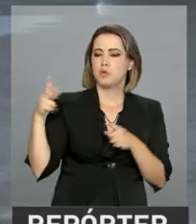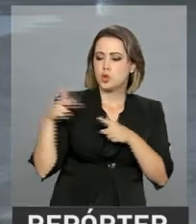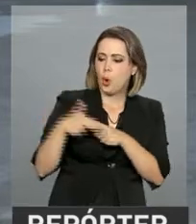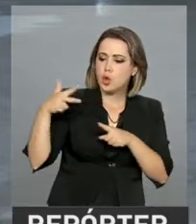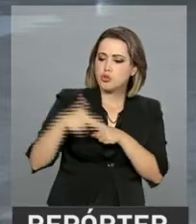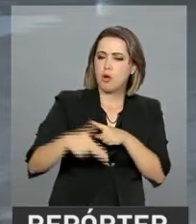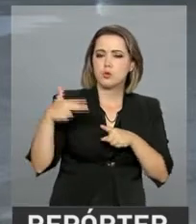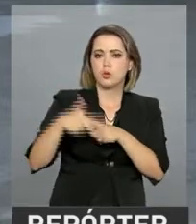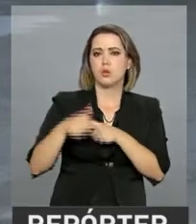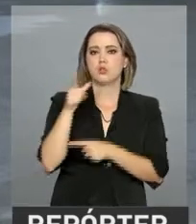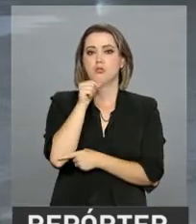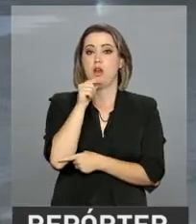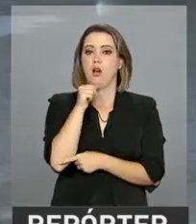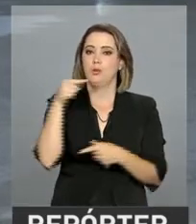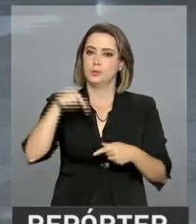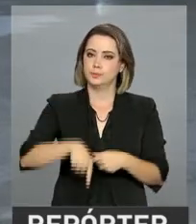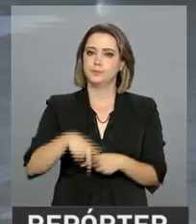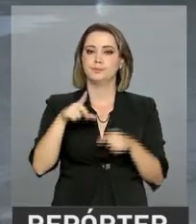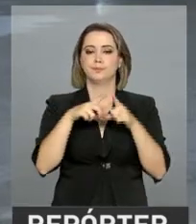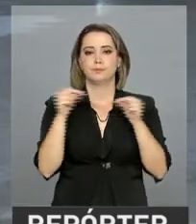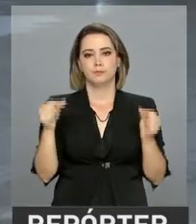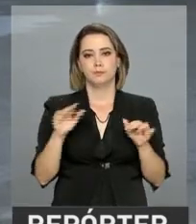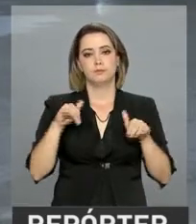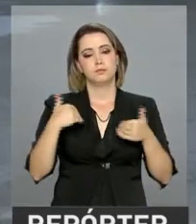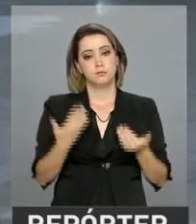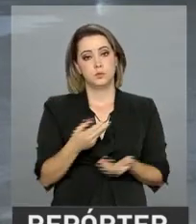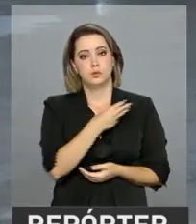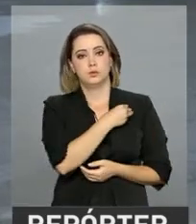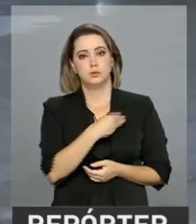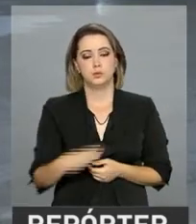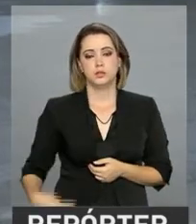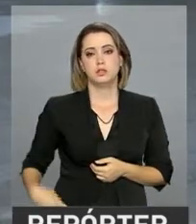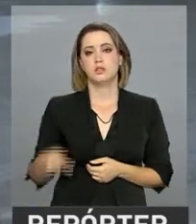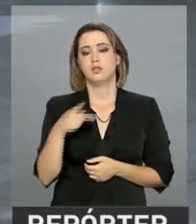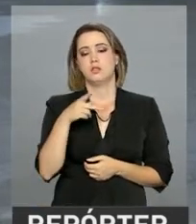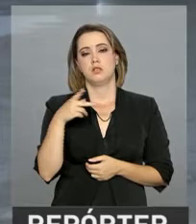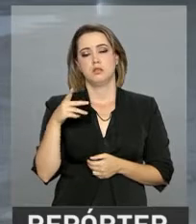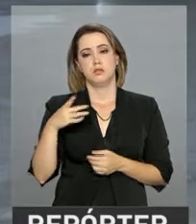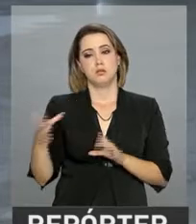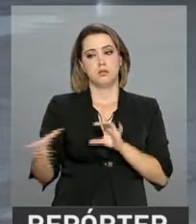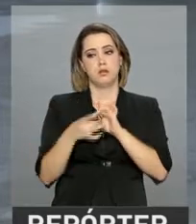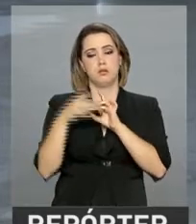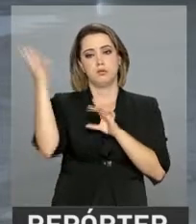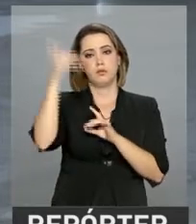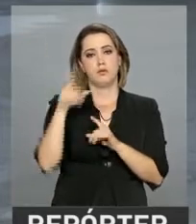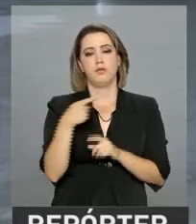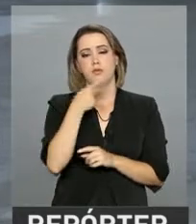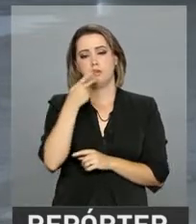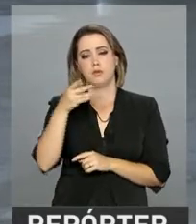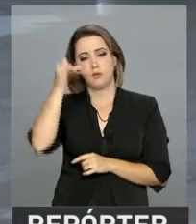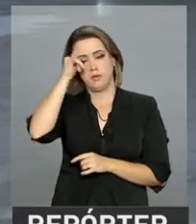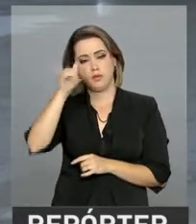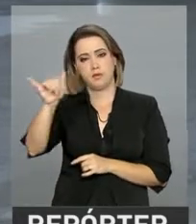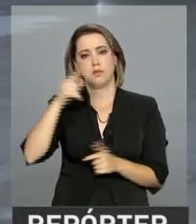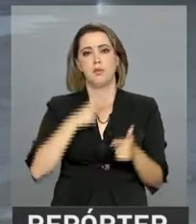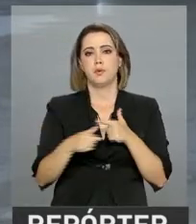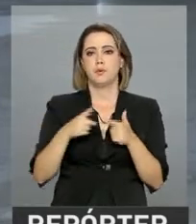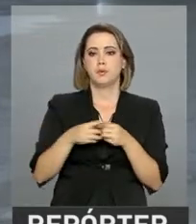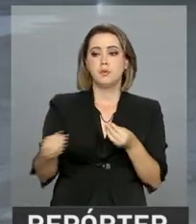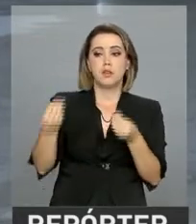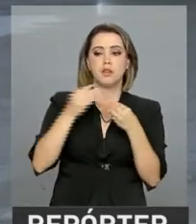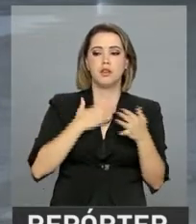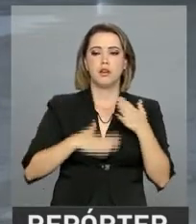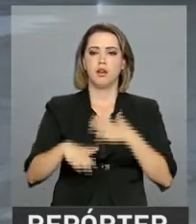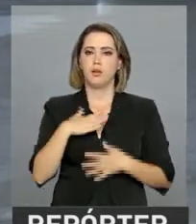água o ministro da integração nacional é o de barbalho tá qualquer medida vai evitar o colapso e trará tranqüilidade para a população